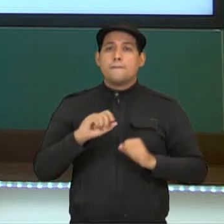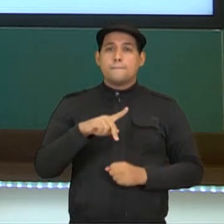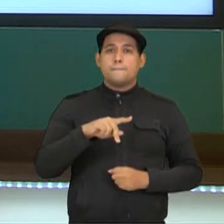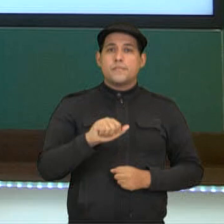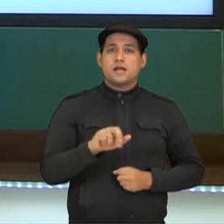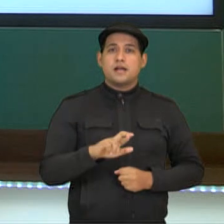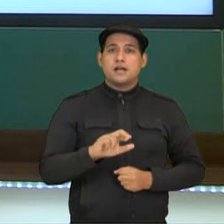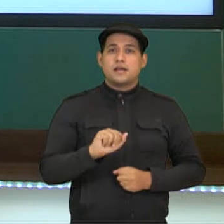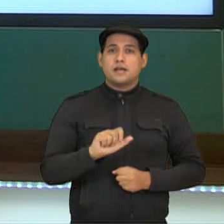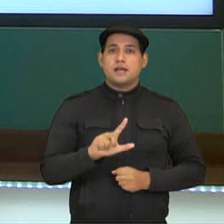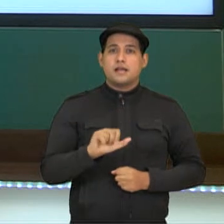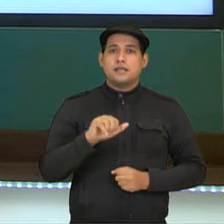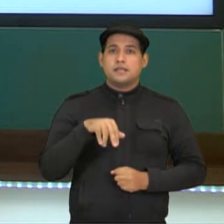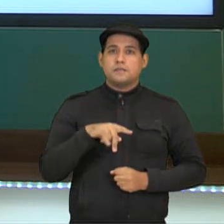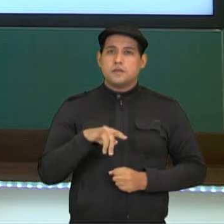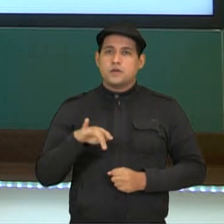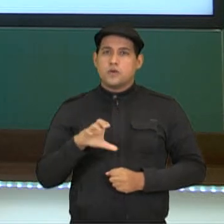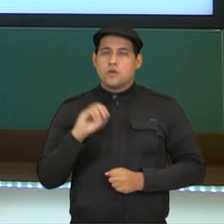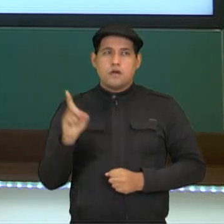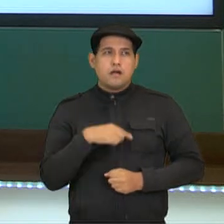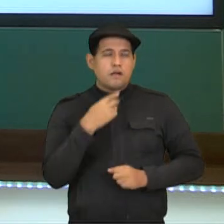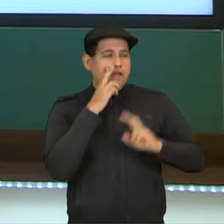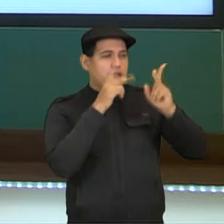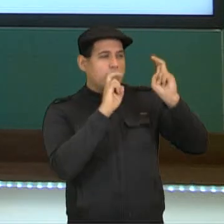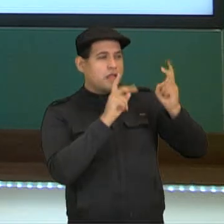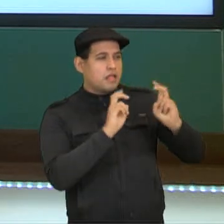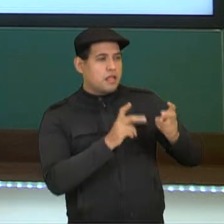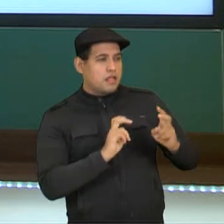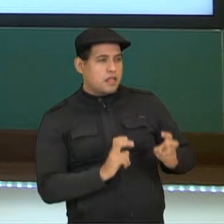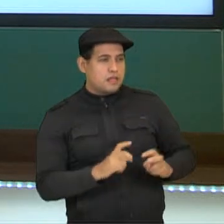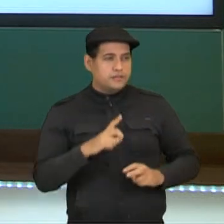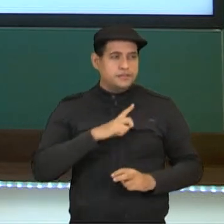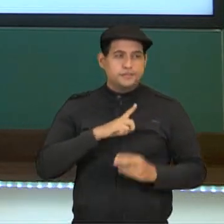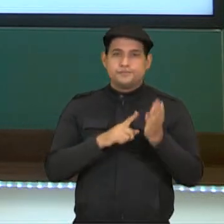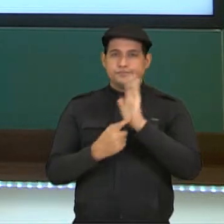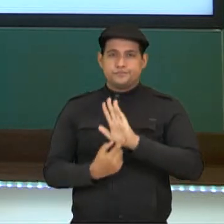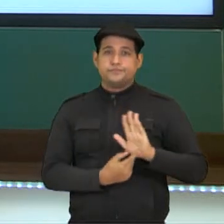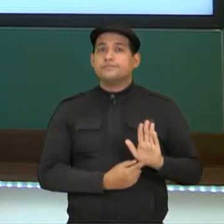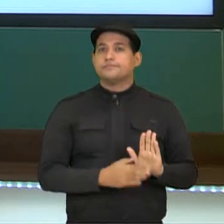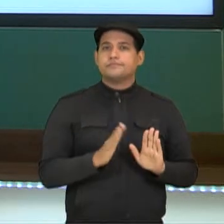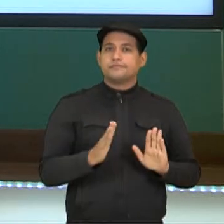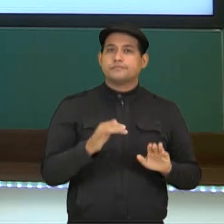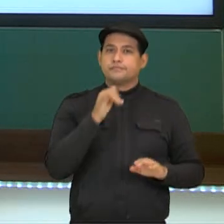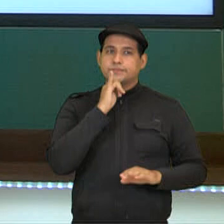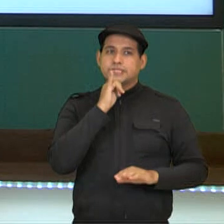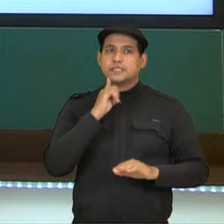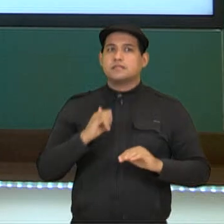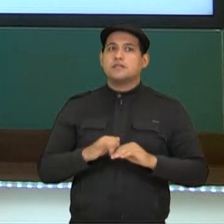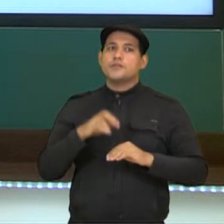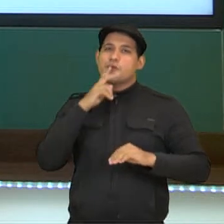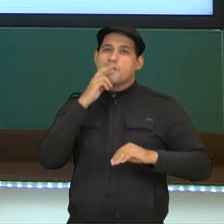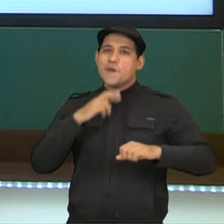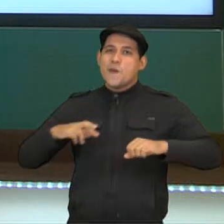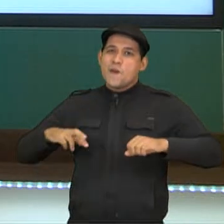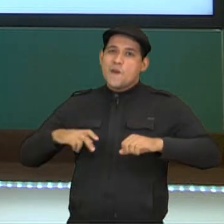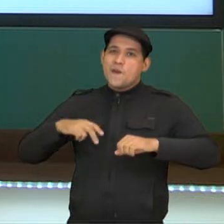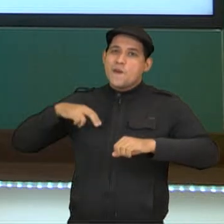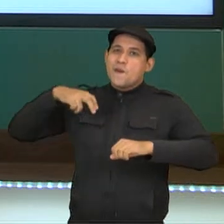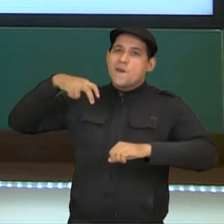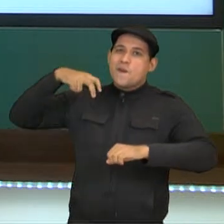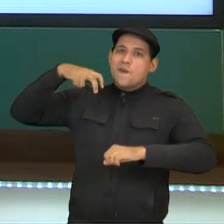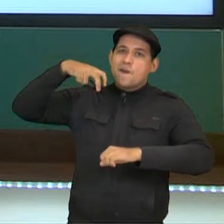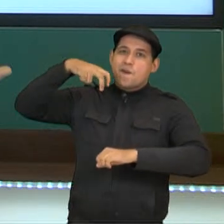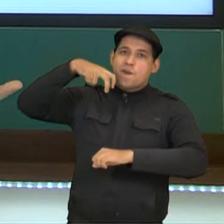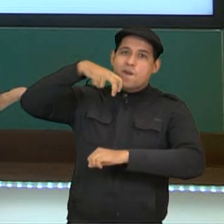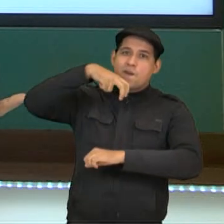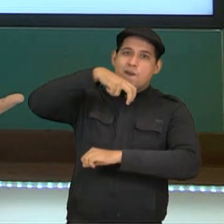tentar identificar as principais provas que tem esse atletismo. Tá? Aqui uma imagem, né, de um salto, toda a sequência de um salto. Não é de um